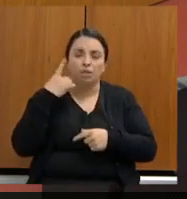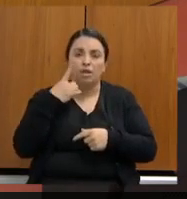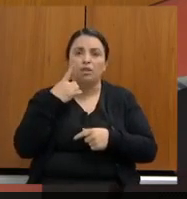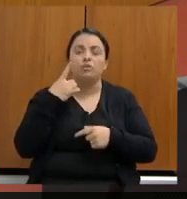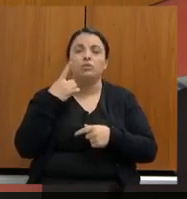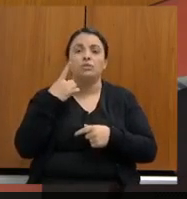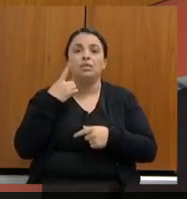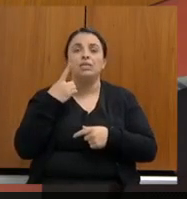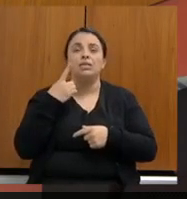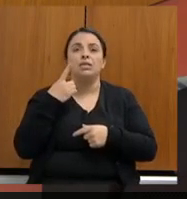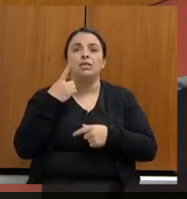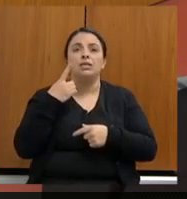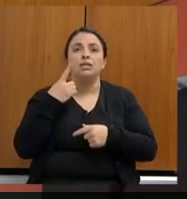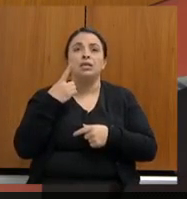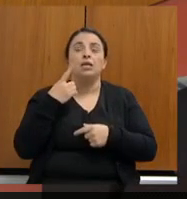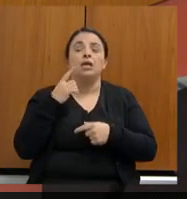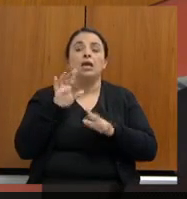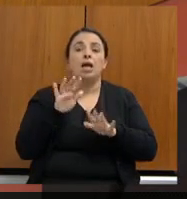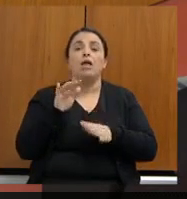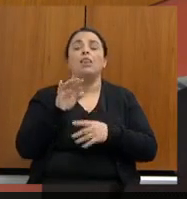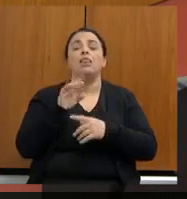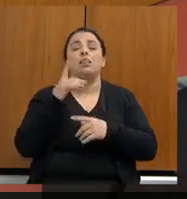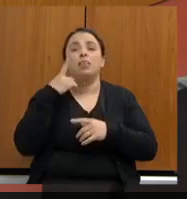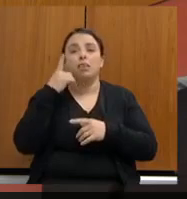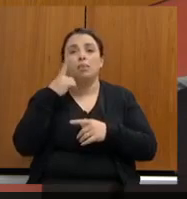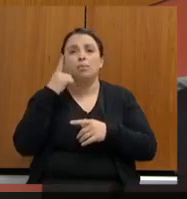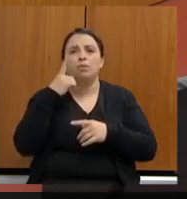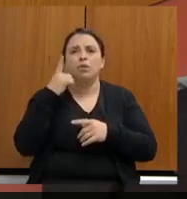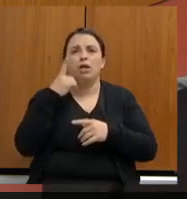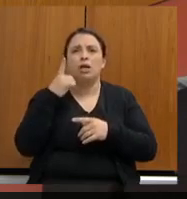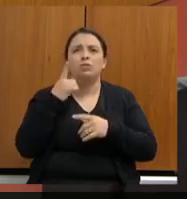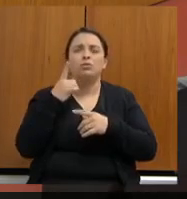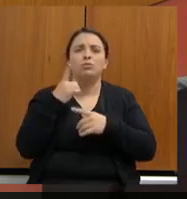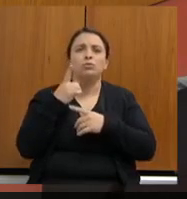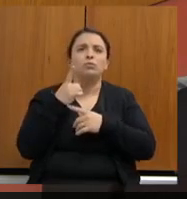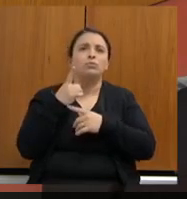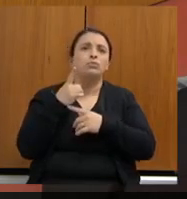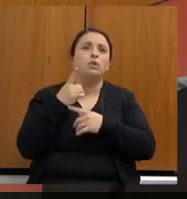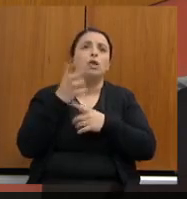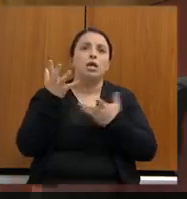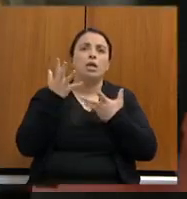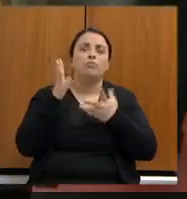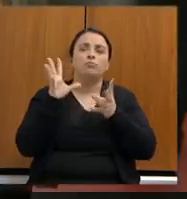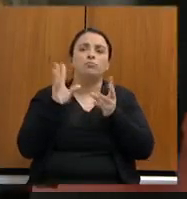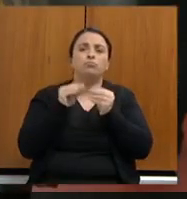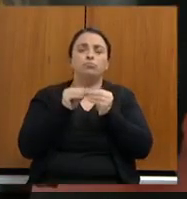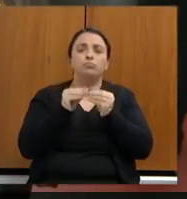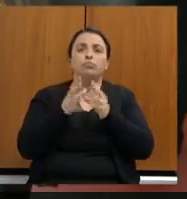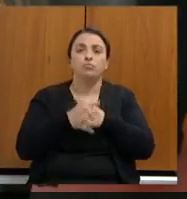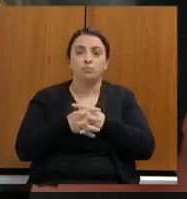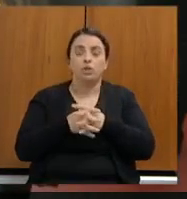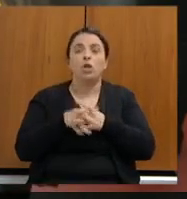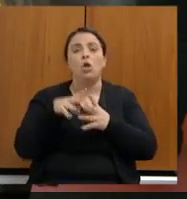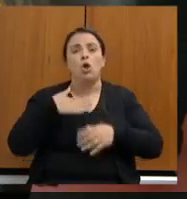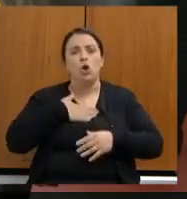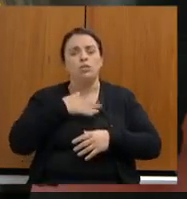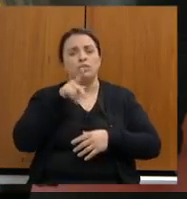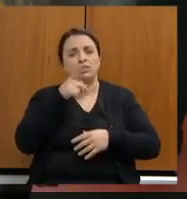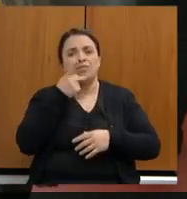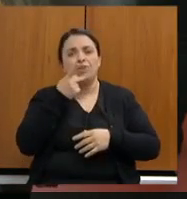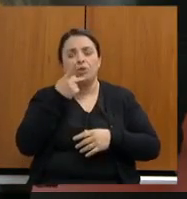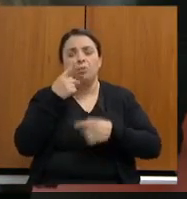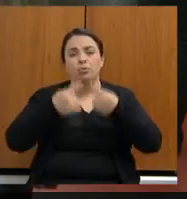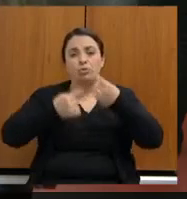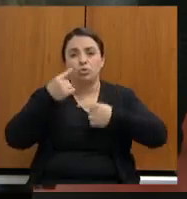o resultado se alguém adaptado desculpa deu para bastou para as considerações finais Presidente gostei muito quando o senhor falou aqui para poder discutir sobre